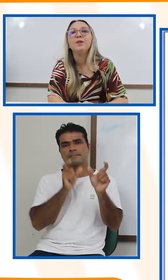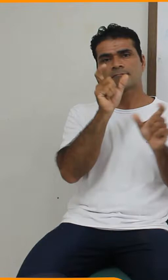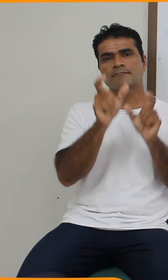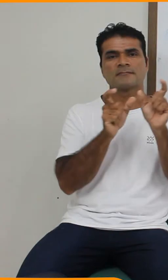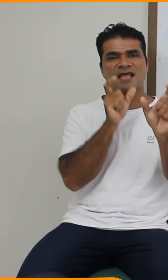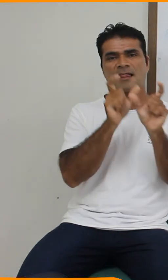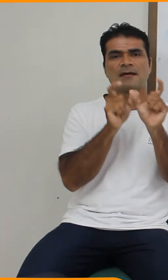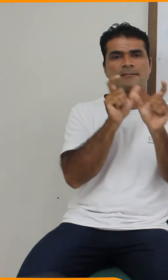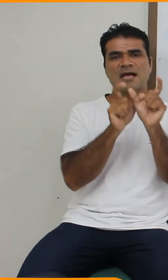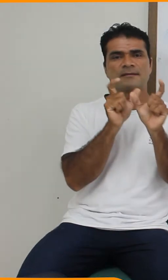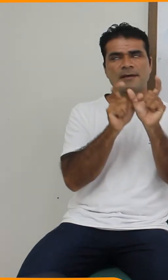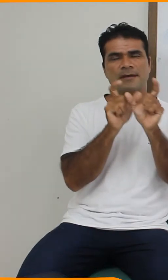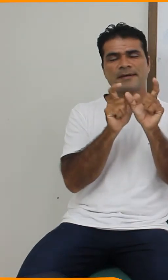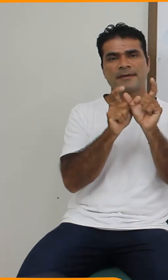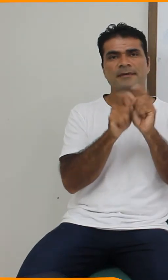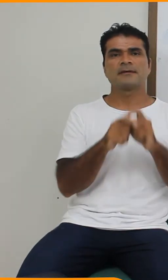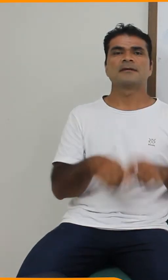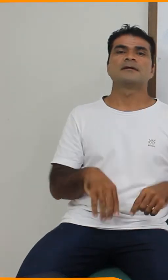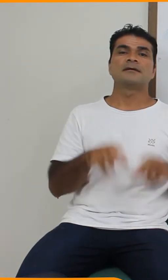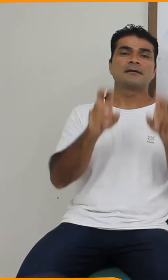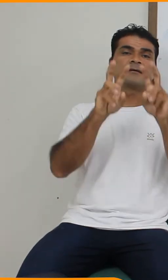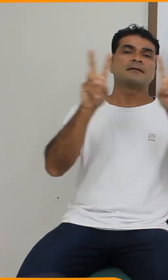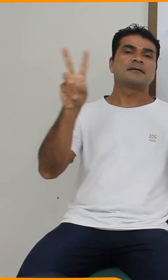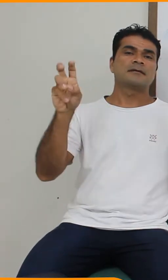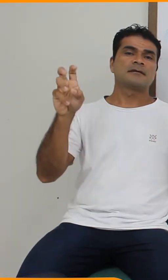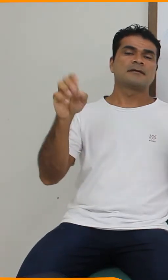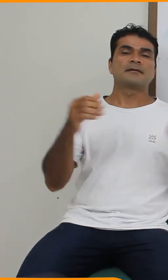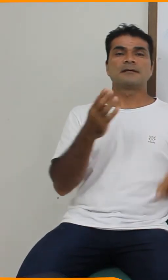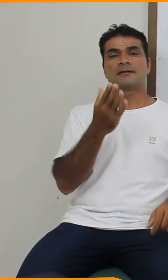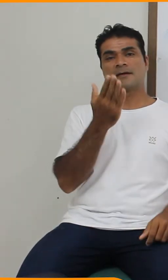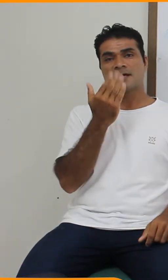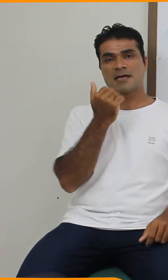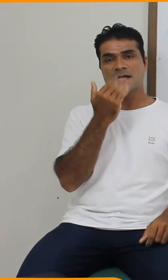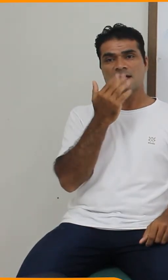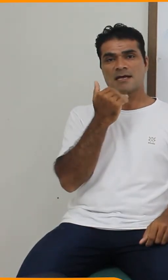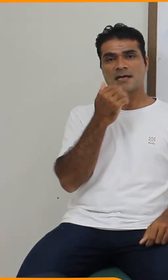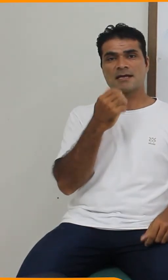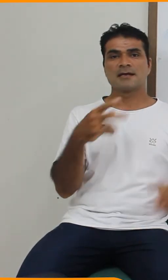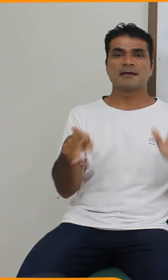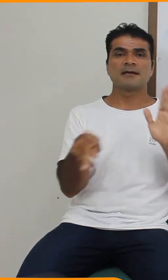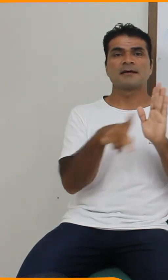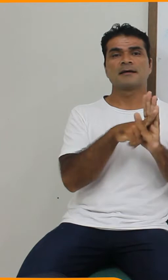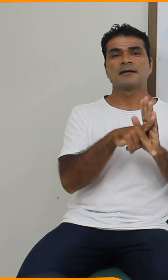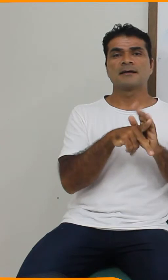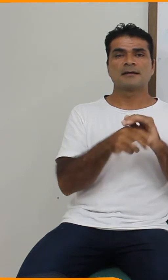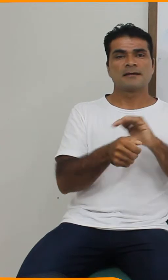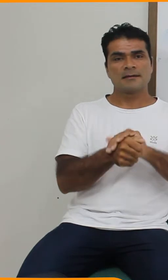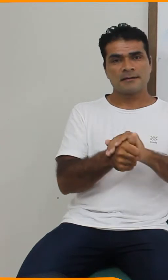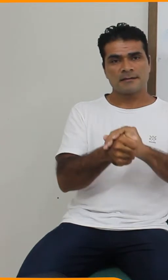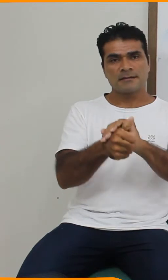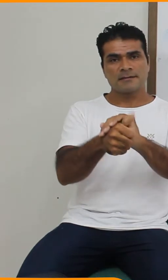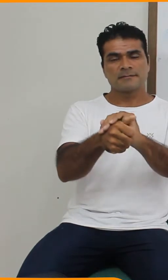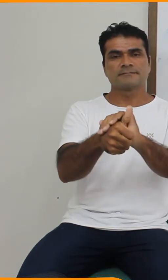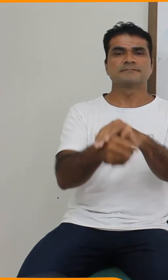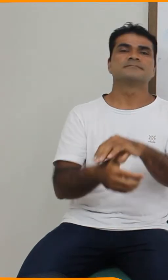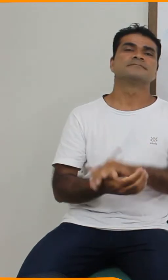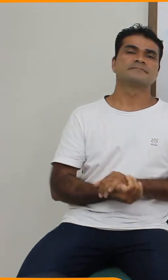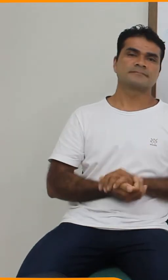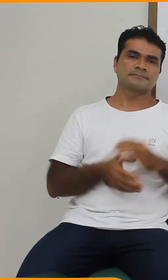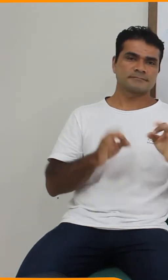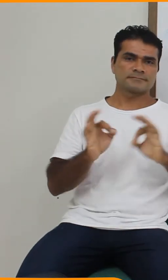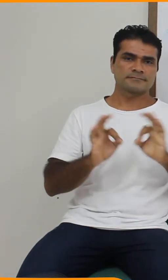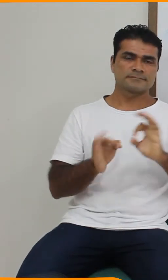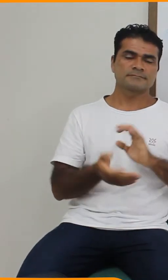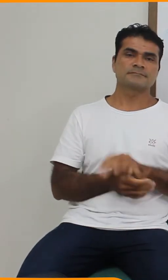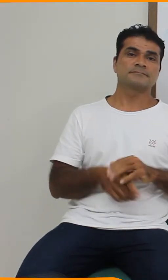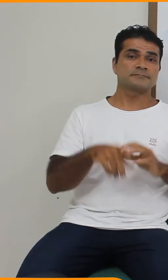trava-língua? O Jantar do Jabuti. E esse texto está no livro de vocês, tá bom? Tem uma tarefinha também no